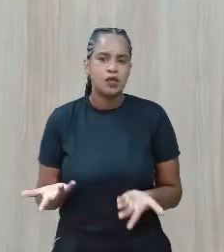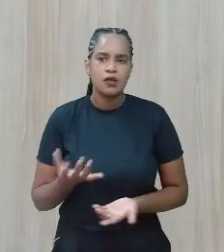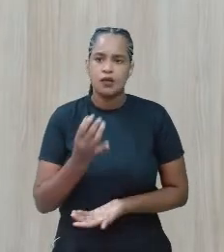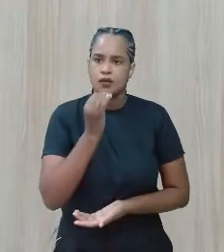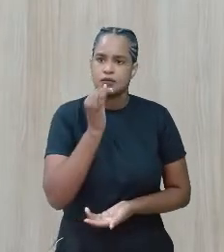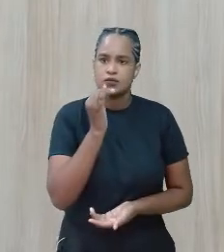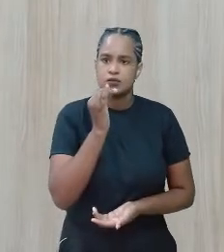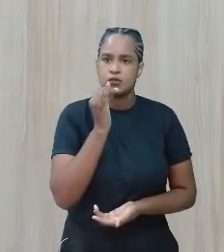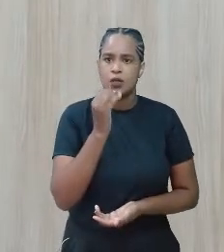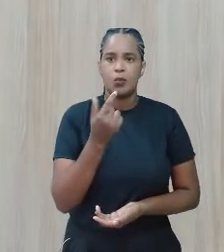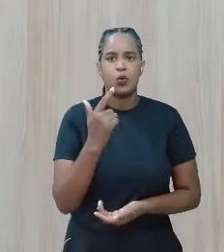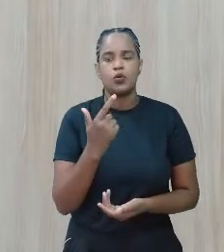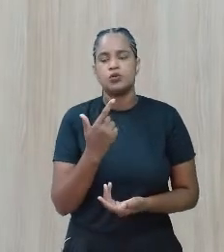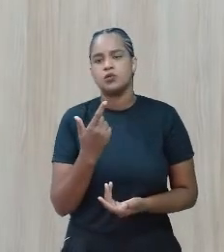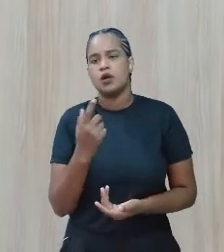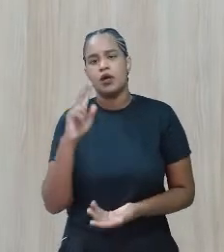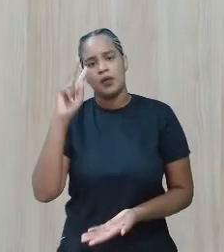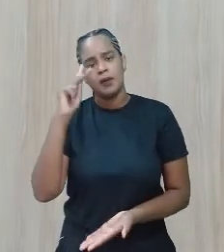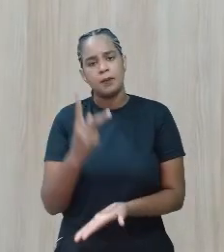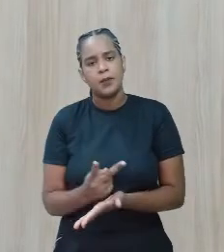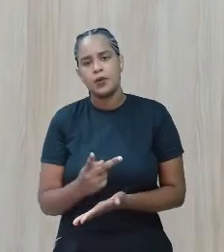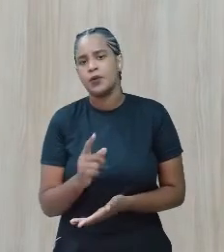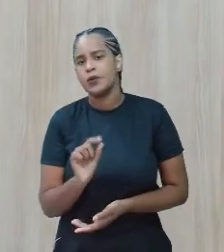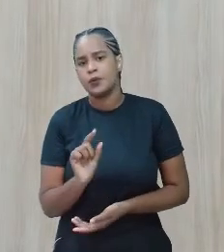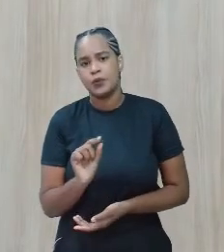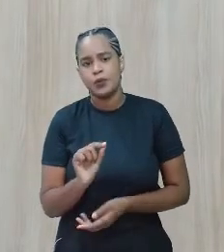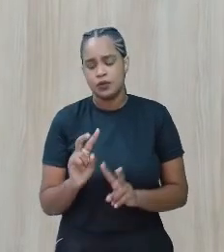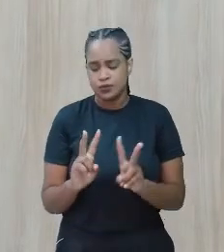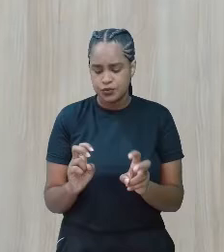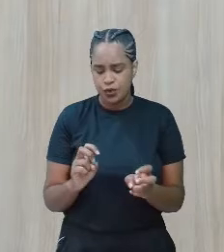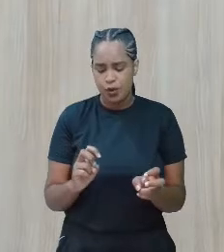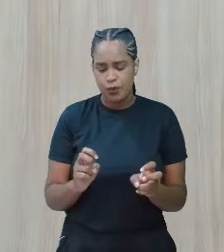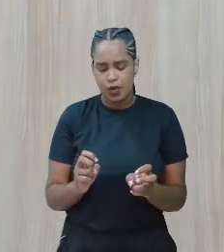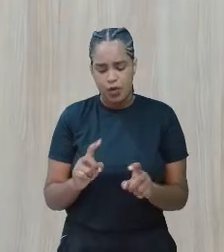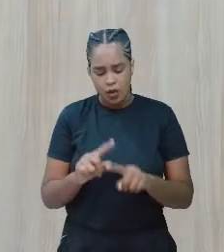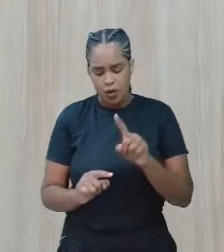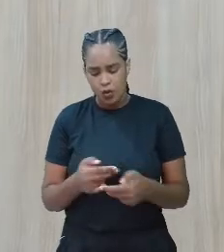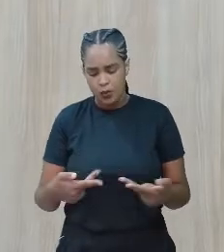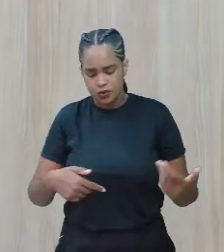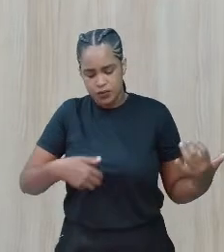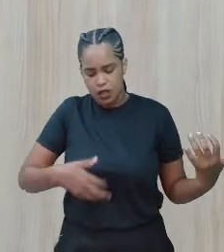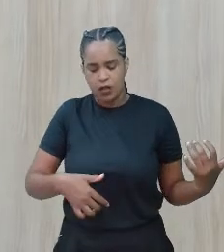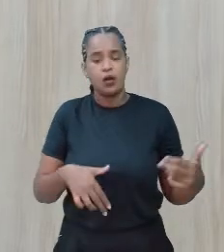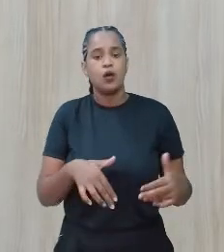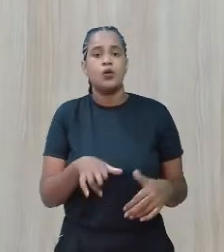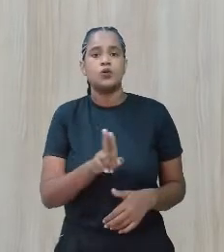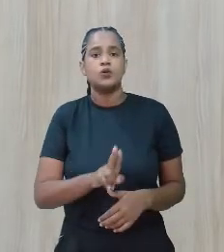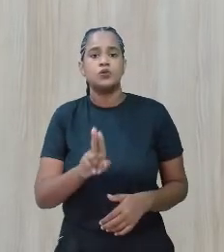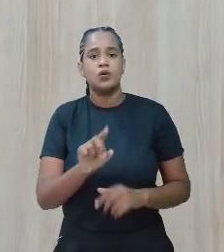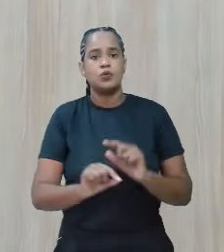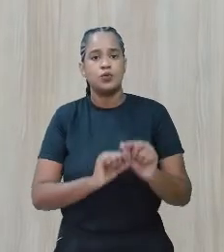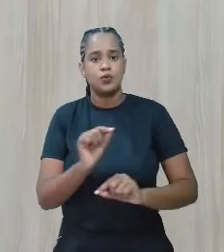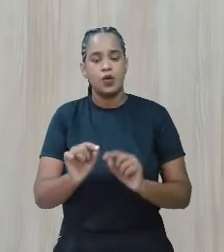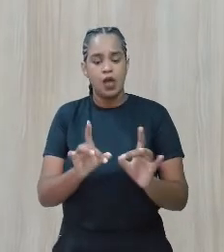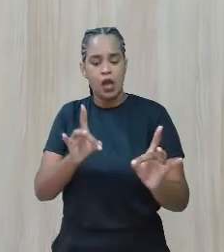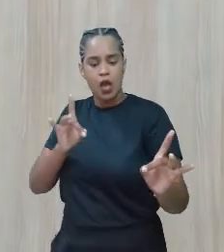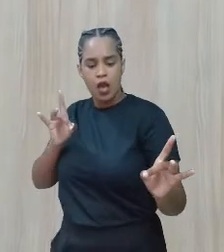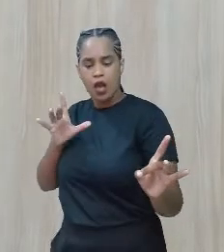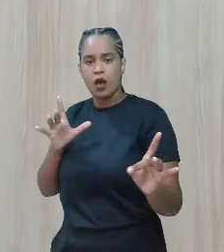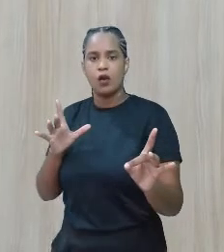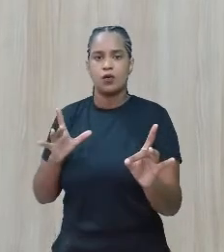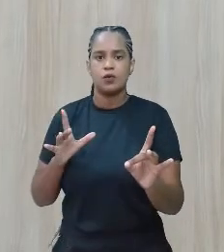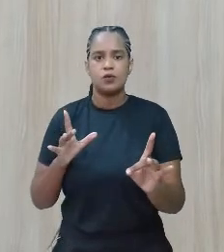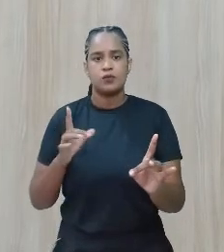há outra hipótese sobre os instrumentos de corda ter sido feito a partir dos arcos, que eram armas, né? Se